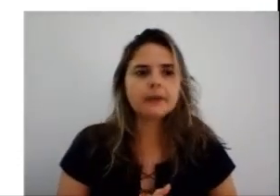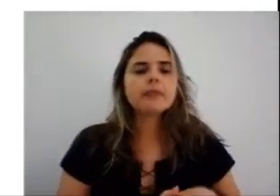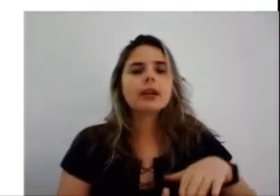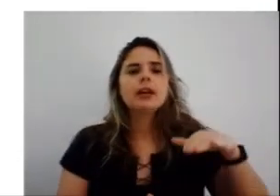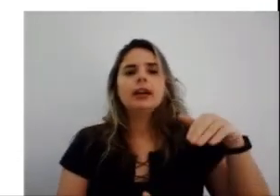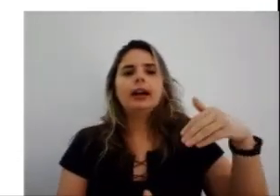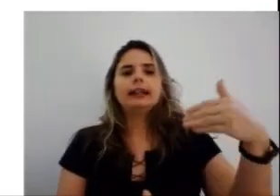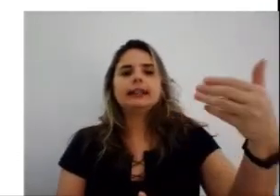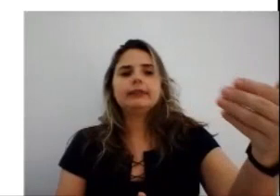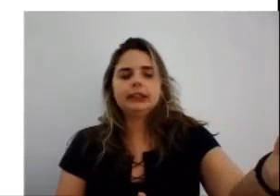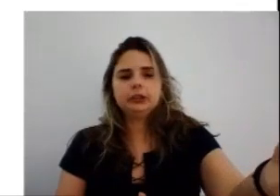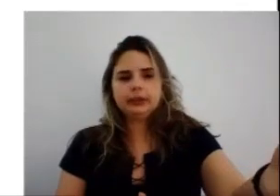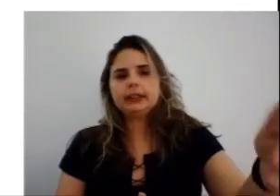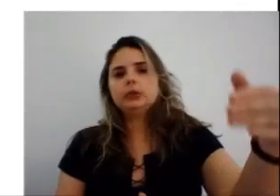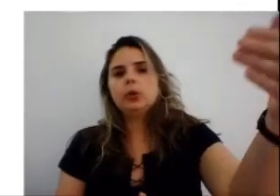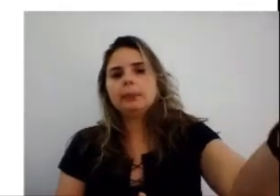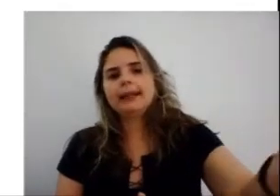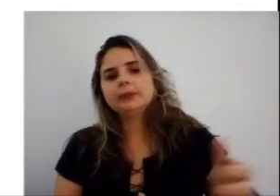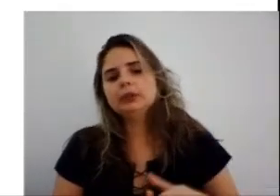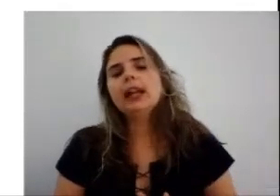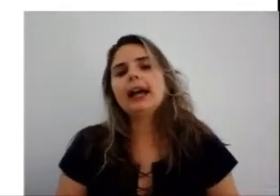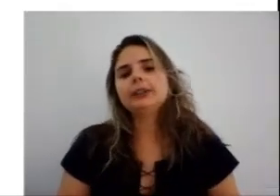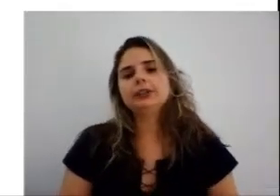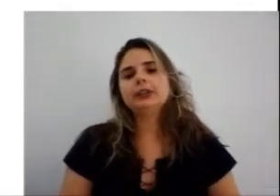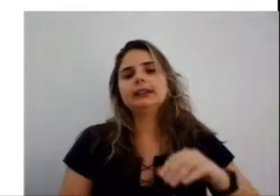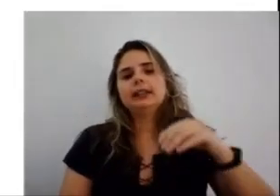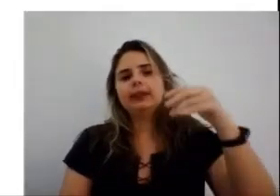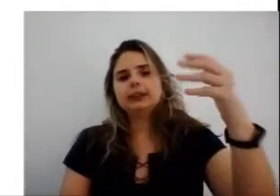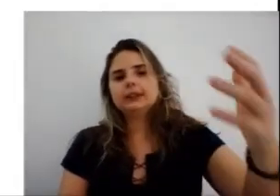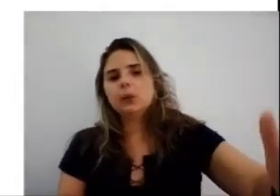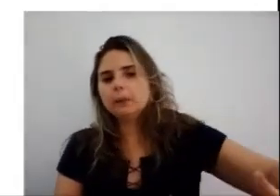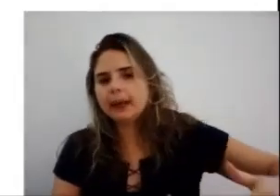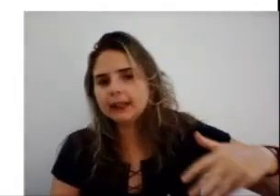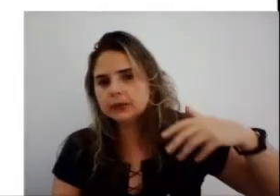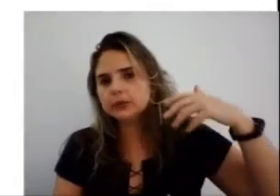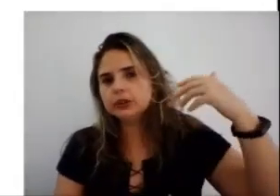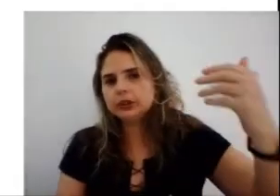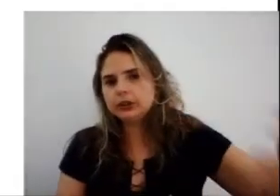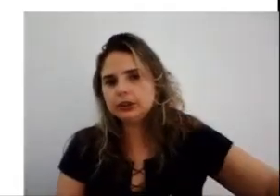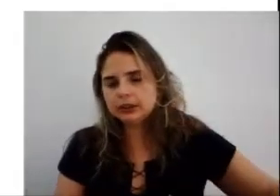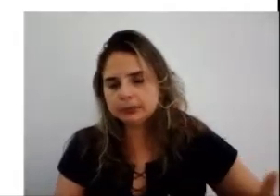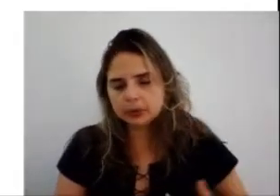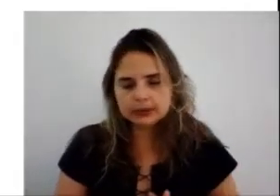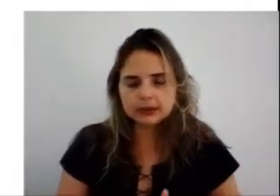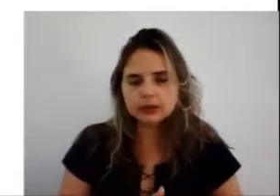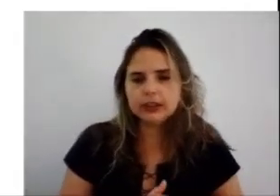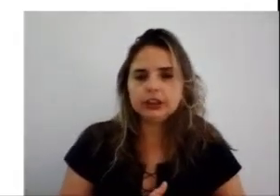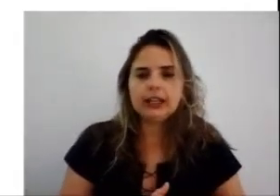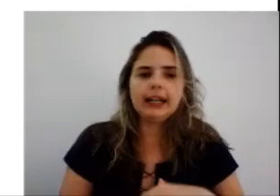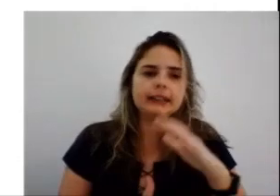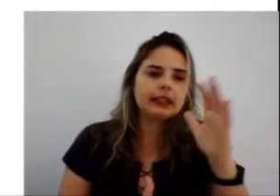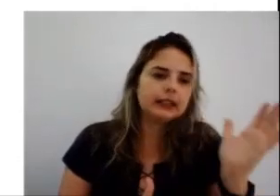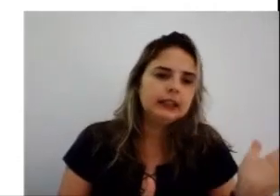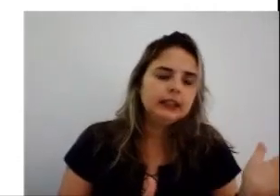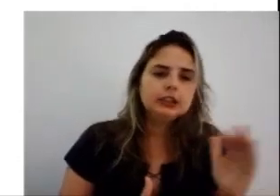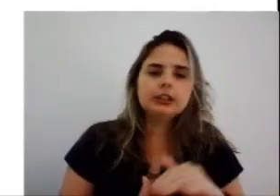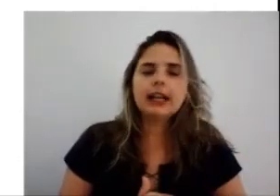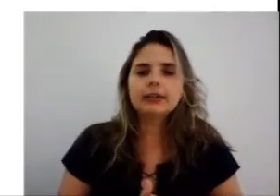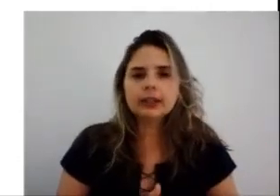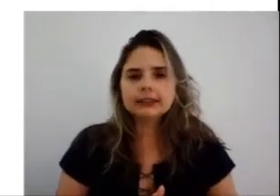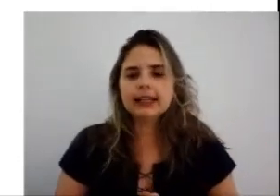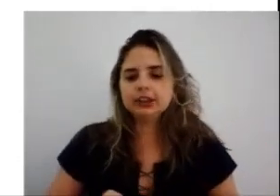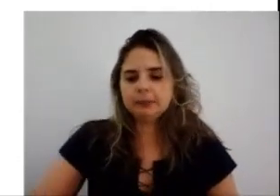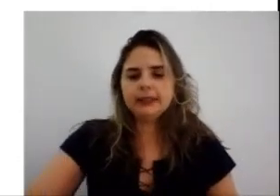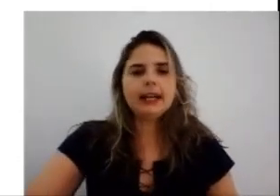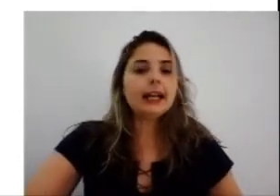tá? Através do quê? Do complexo de Lages, né? Através desse complexo de produção de energia elétrica